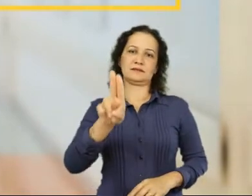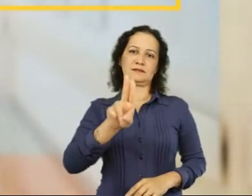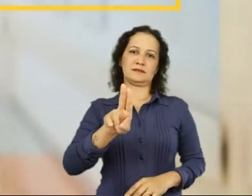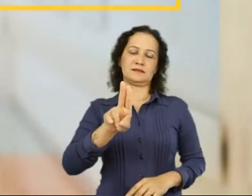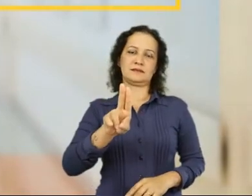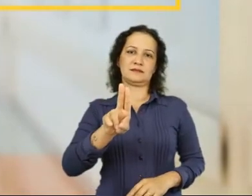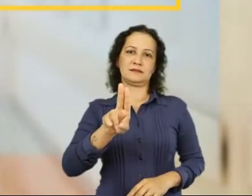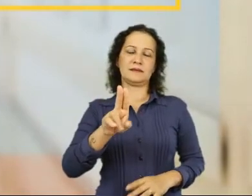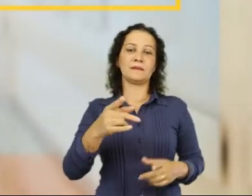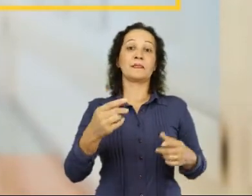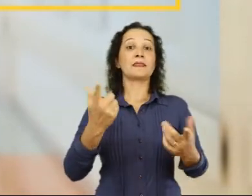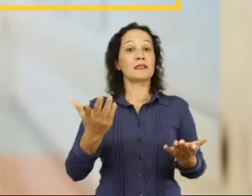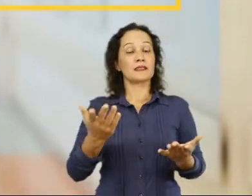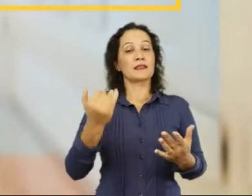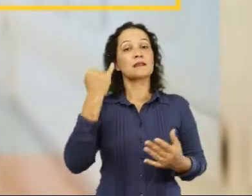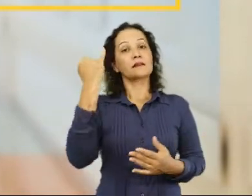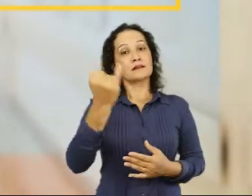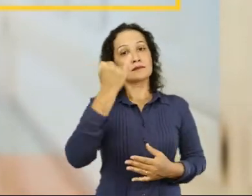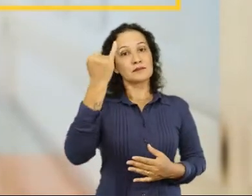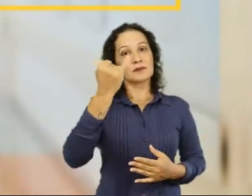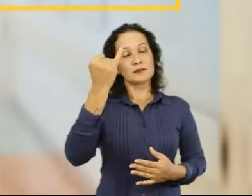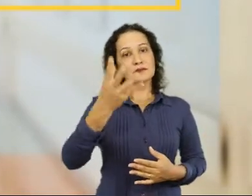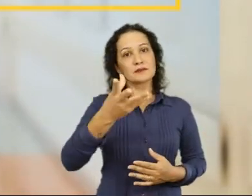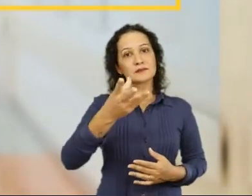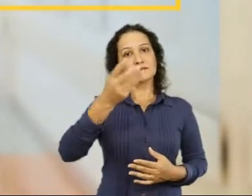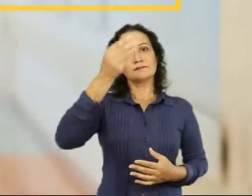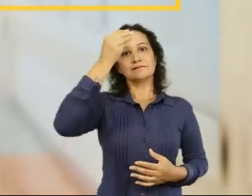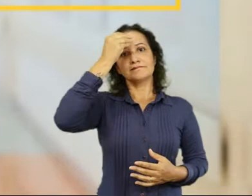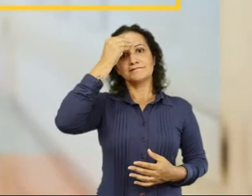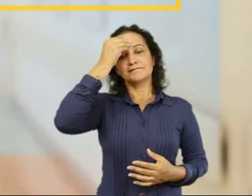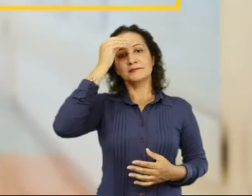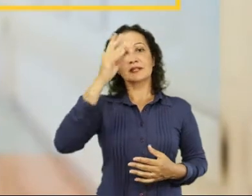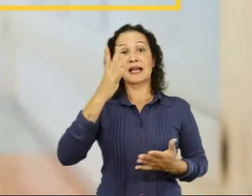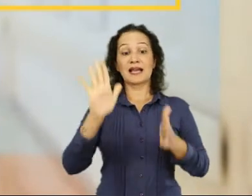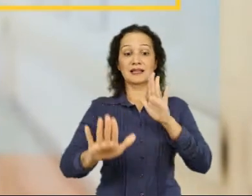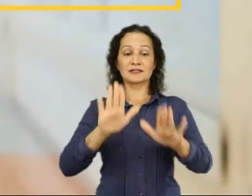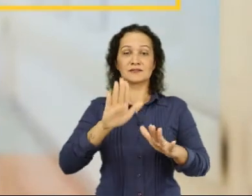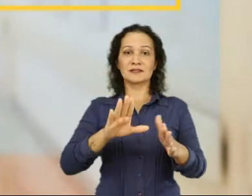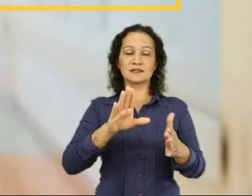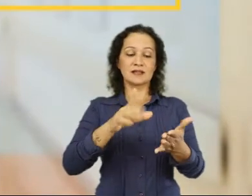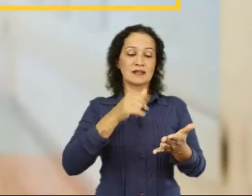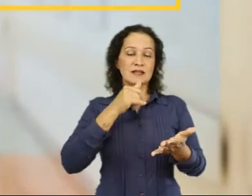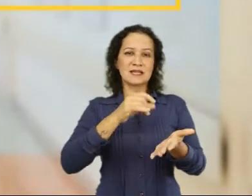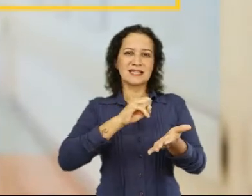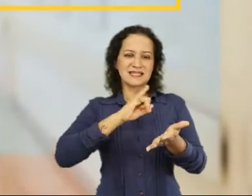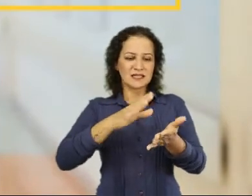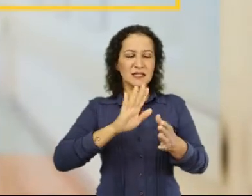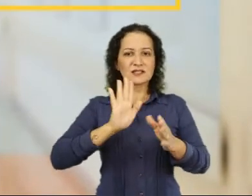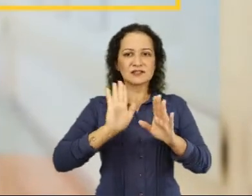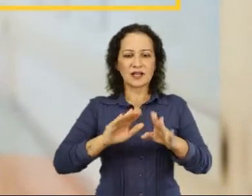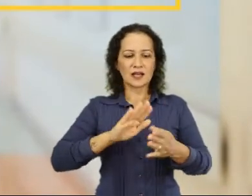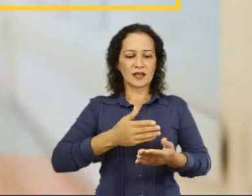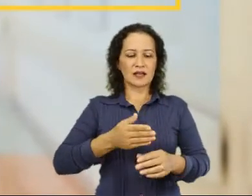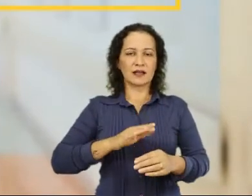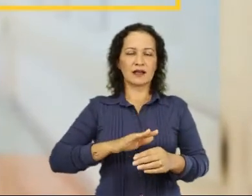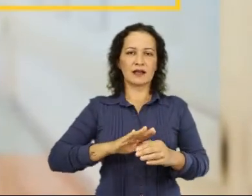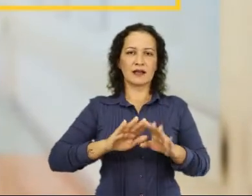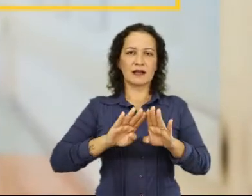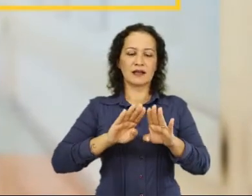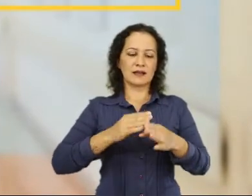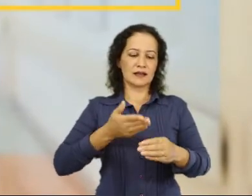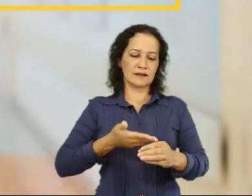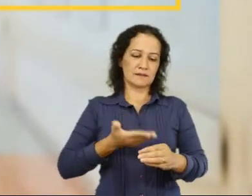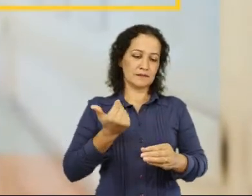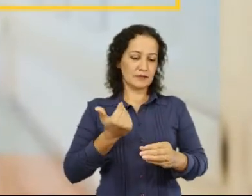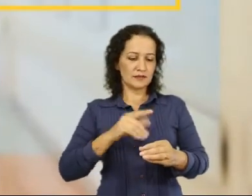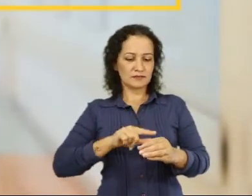dia. Lembrando que alguns imunobiológicos têm prazo de validade após a abertura. Esses quesitos nós vamos trabalhar mais